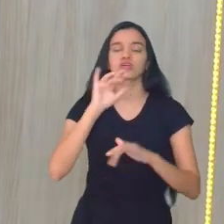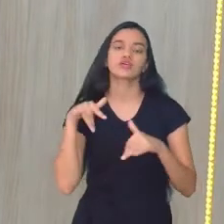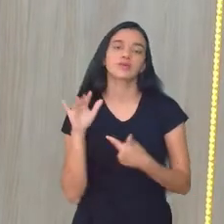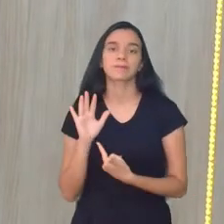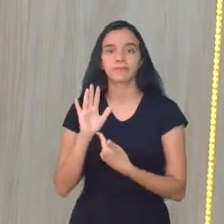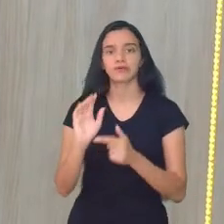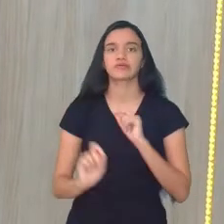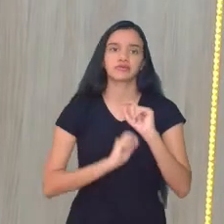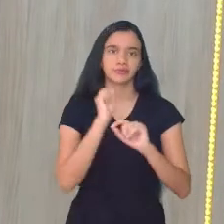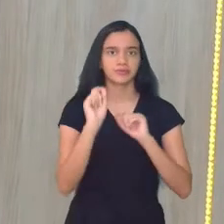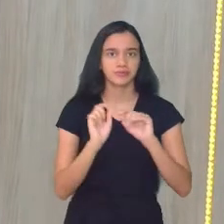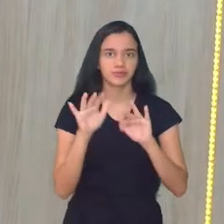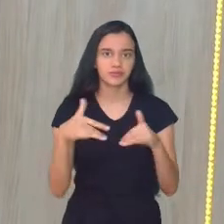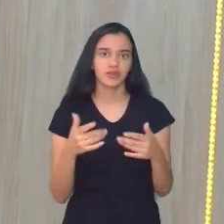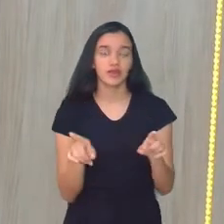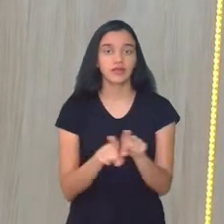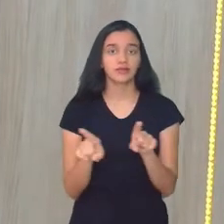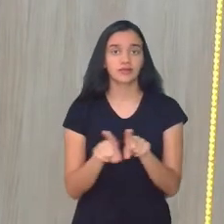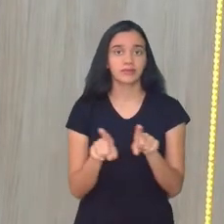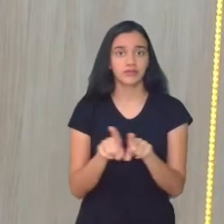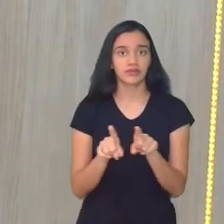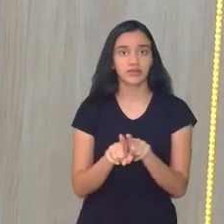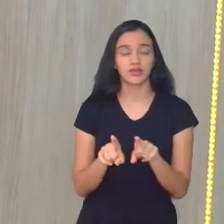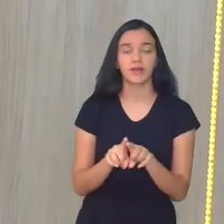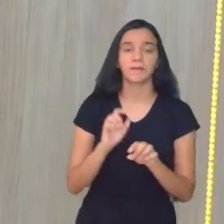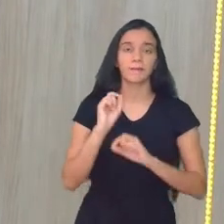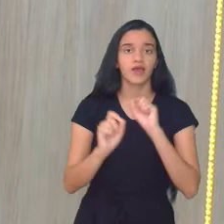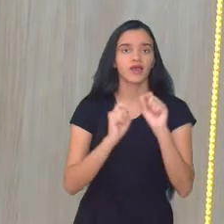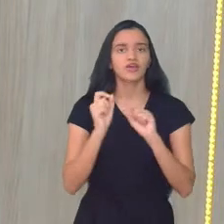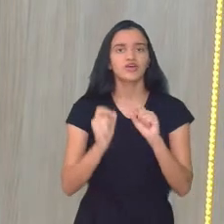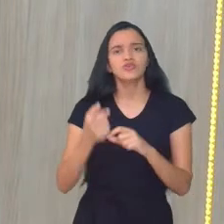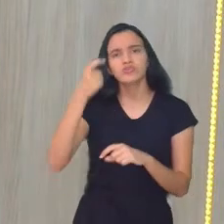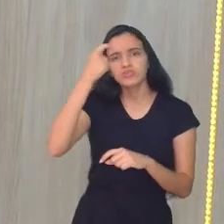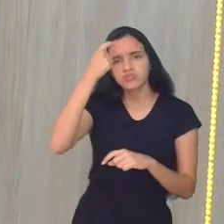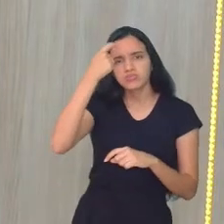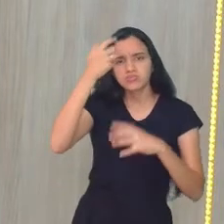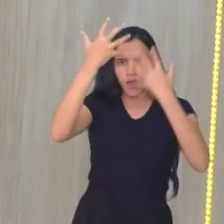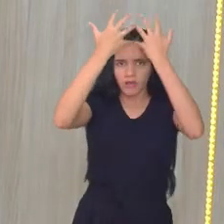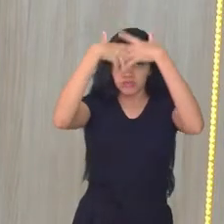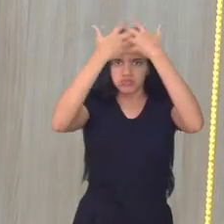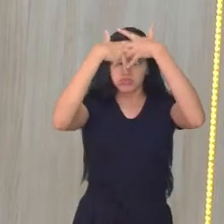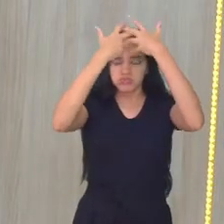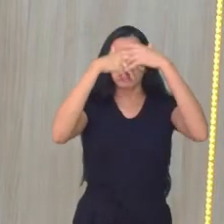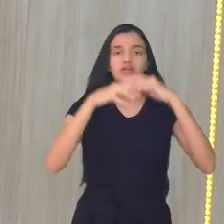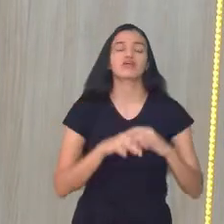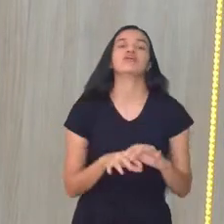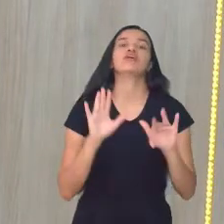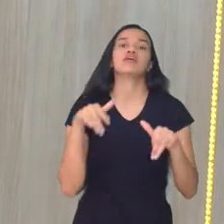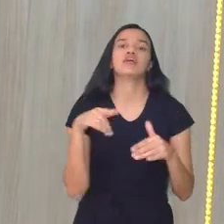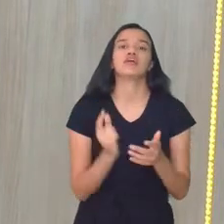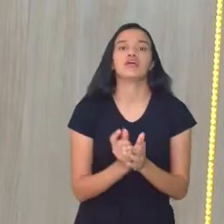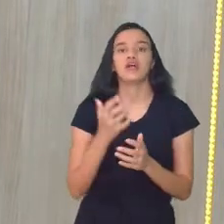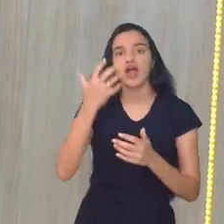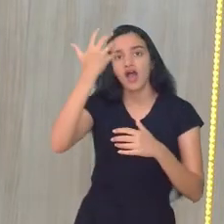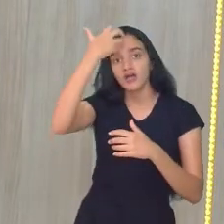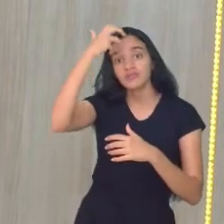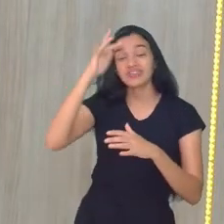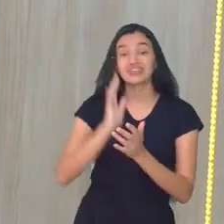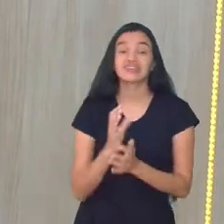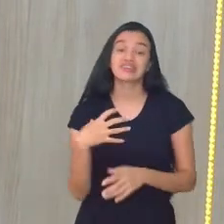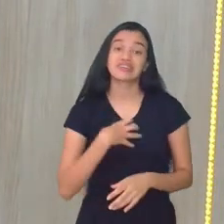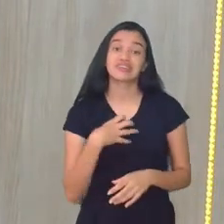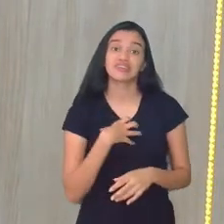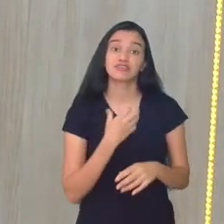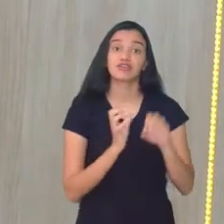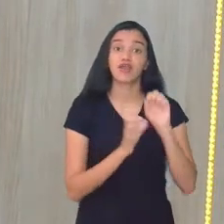para a gente o somático e também neurônios, né? A questão aí dos neurônios sensoriais e